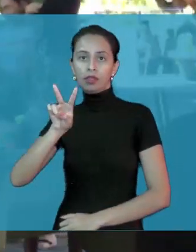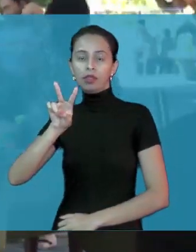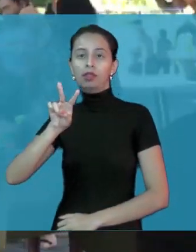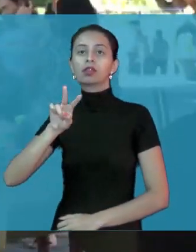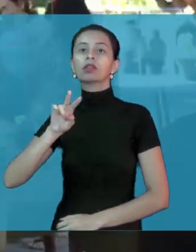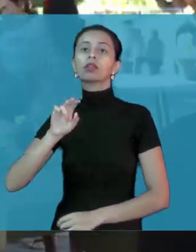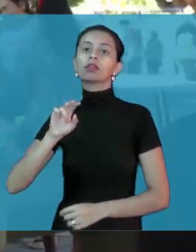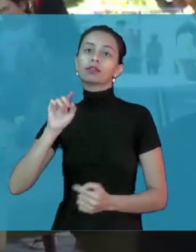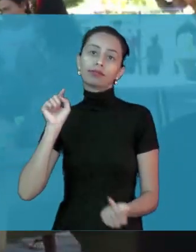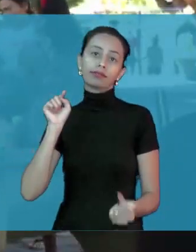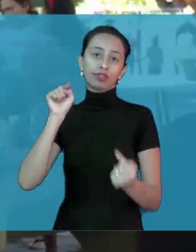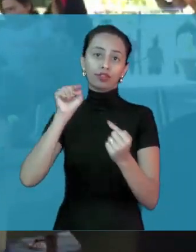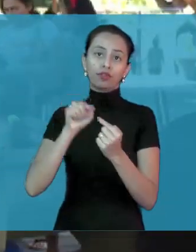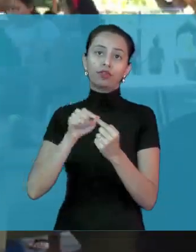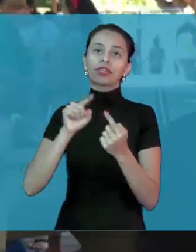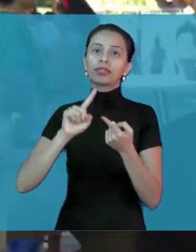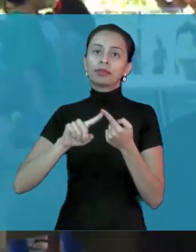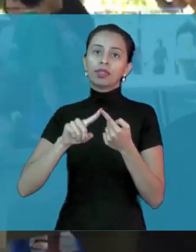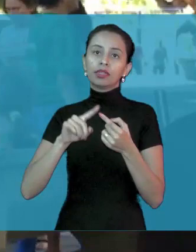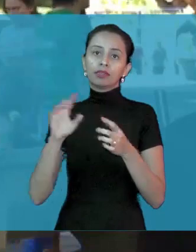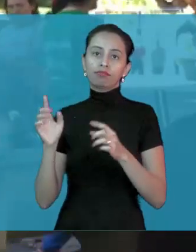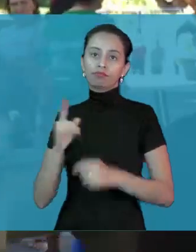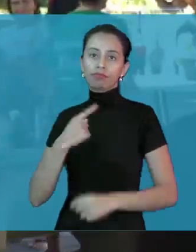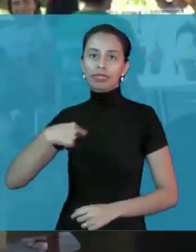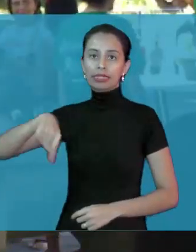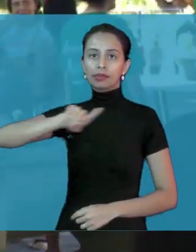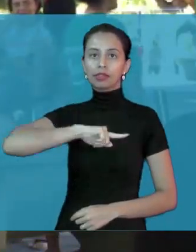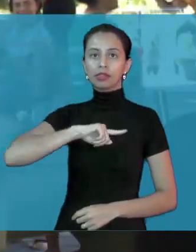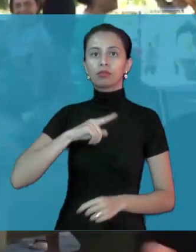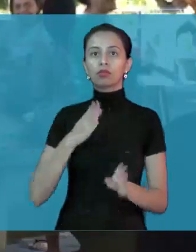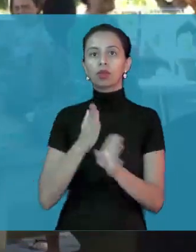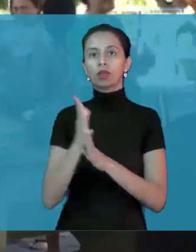o HPV, que está muito associado